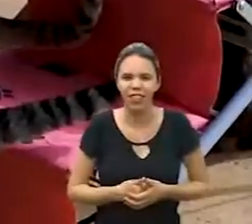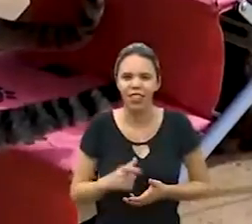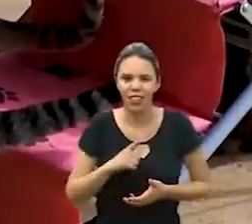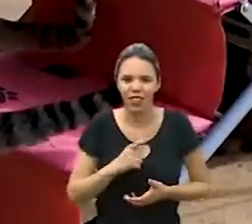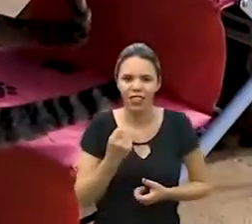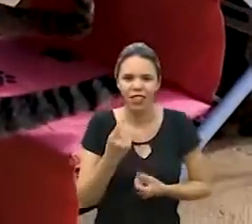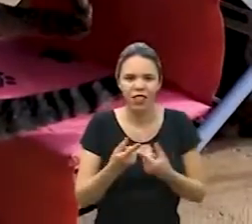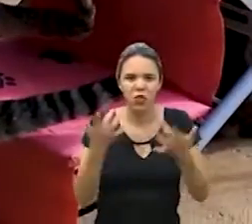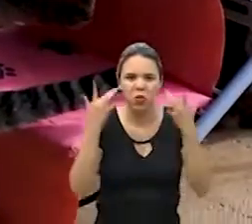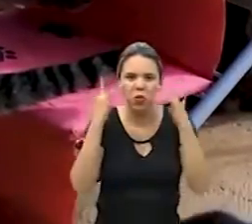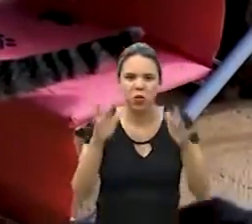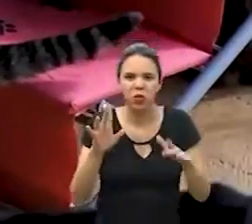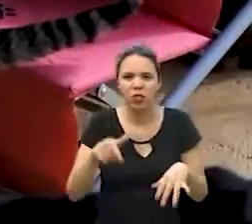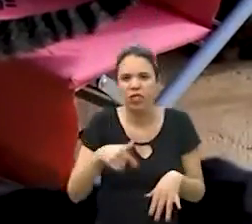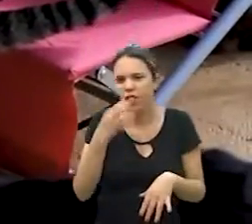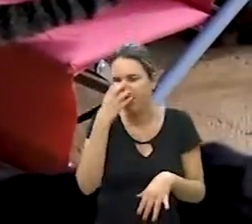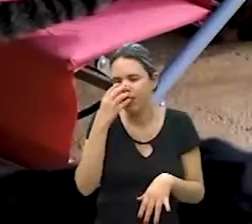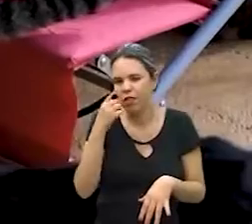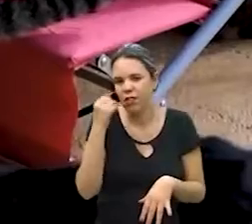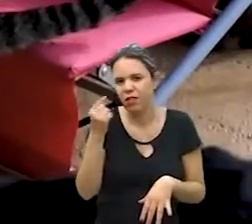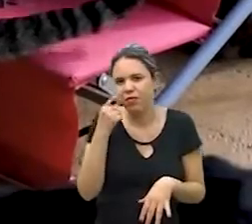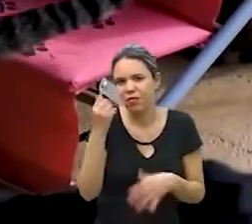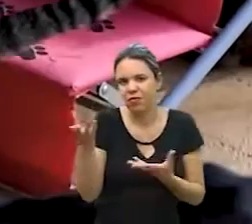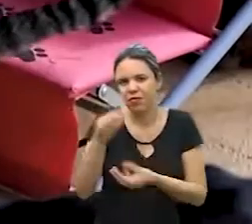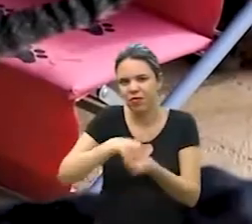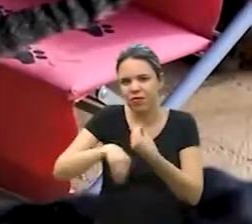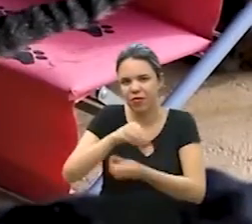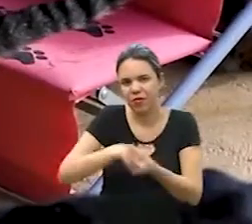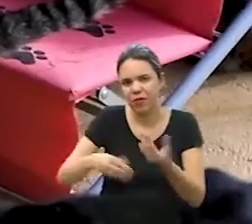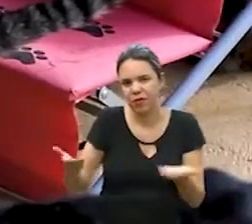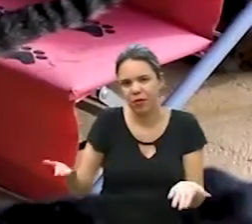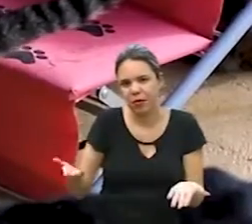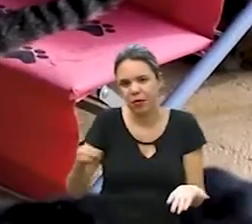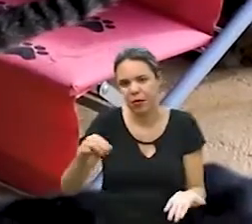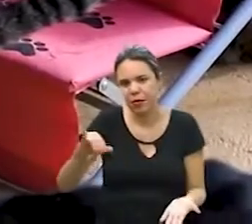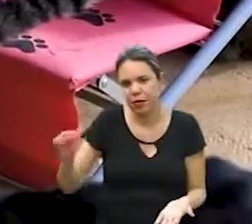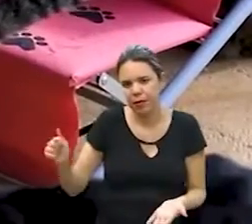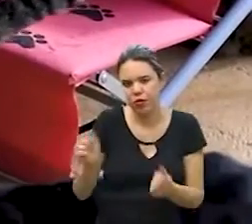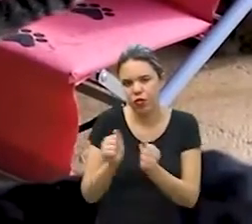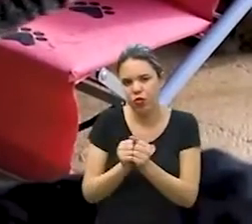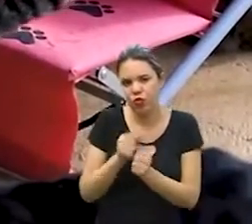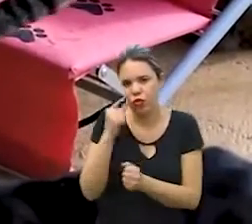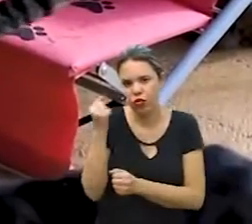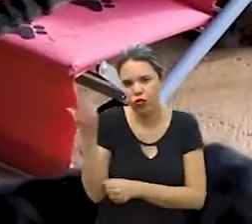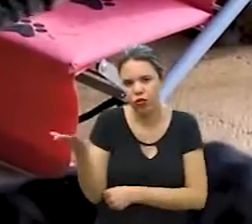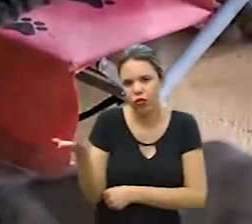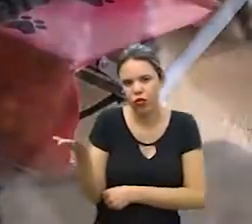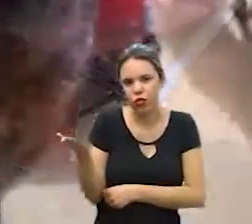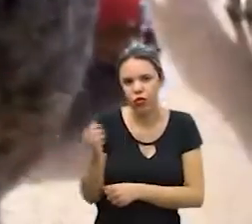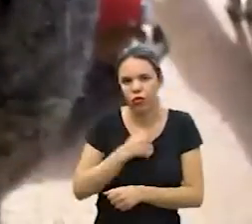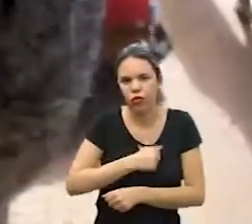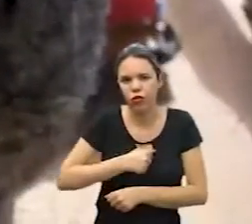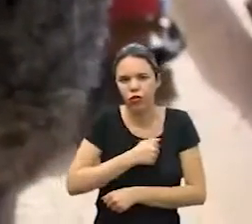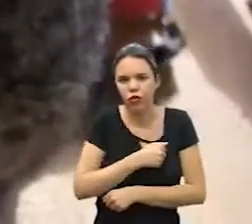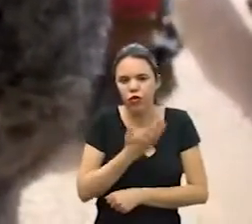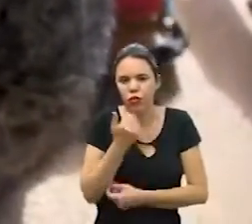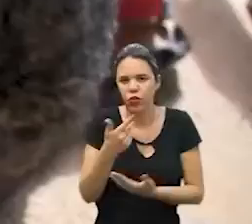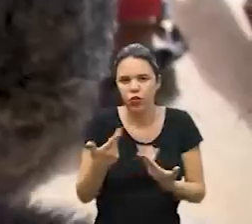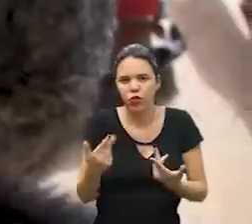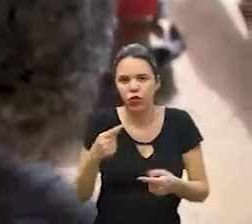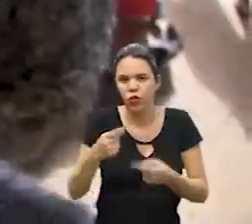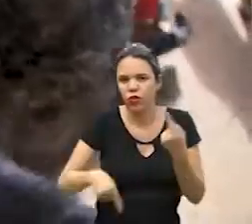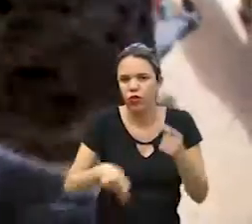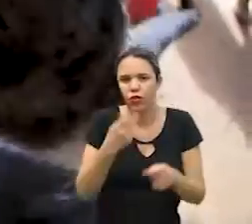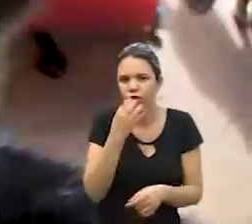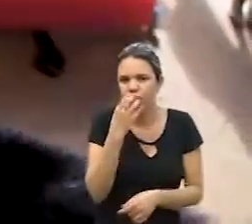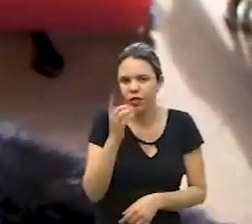E tem aqueles que não sabem se são cachorros ou gatos. A Mia vive mais com os felinos e adora uma ração